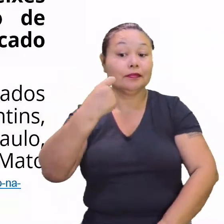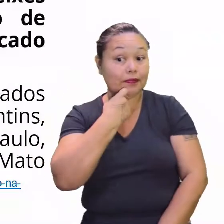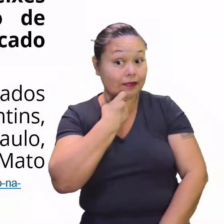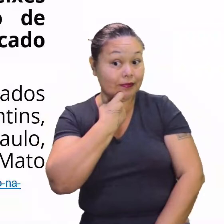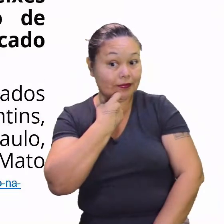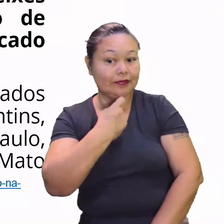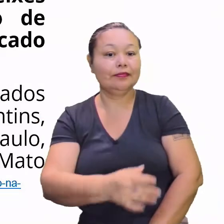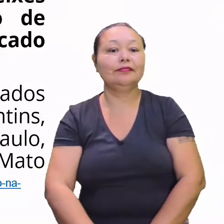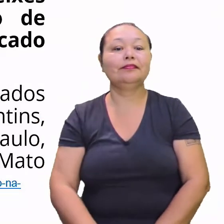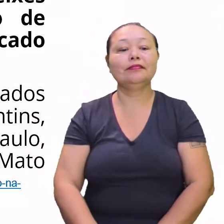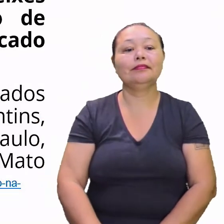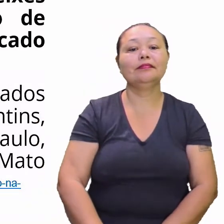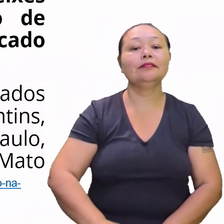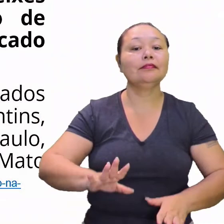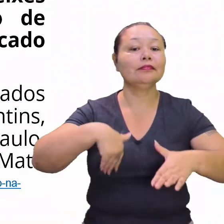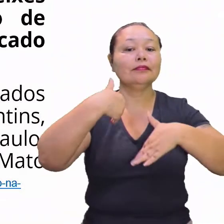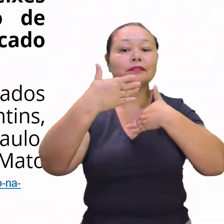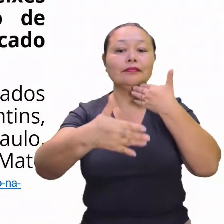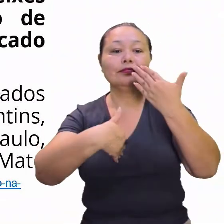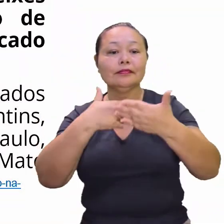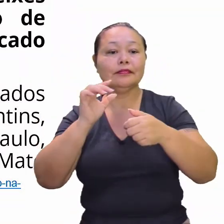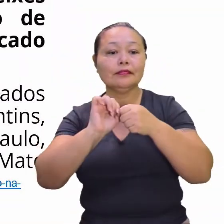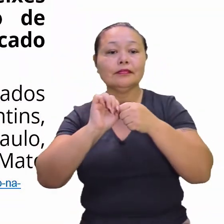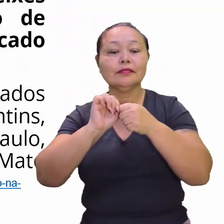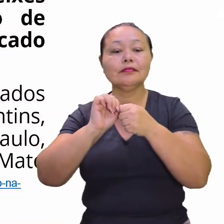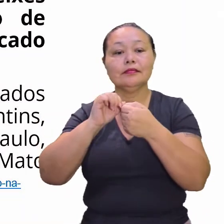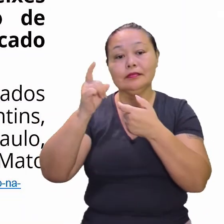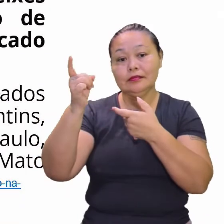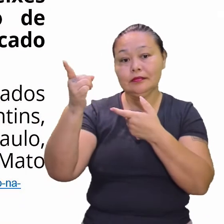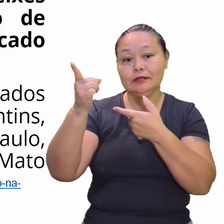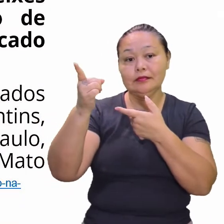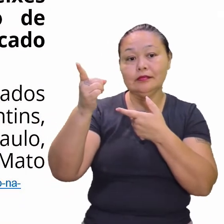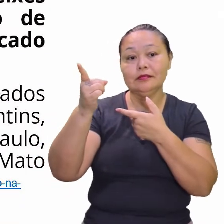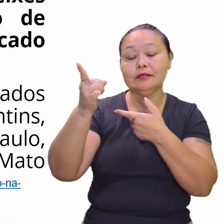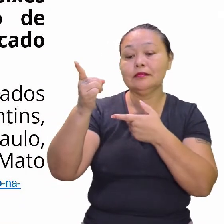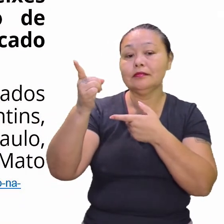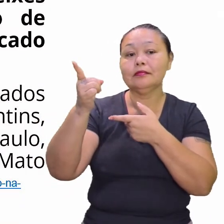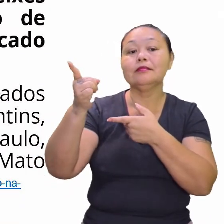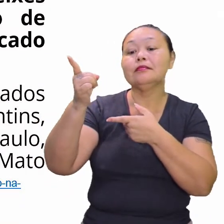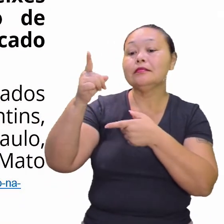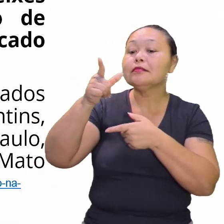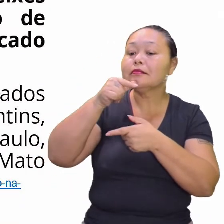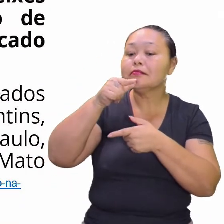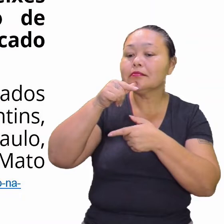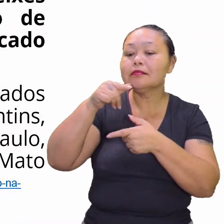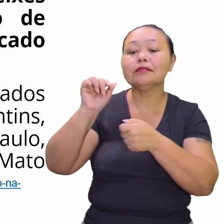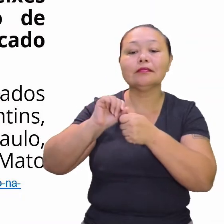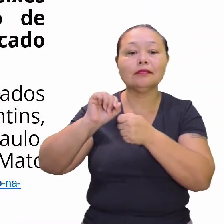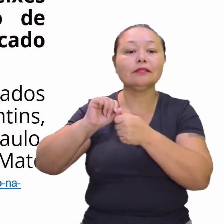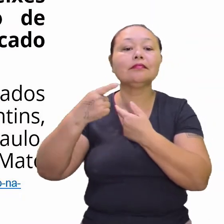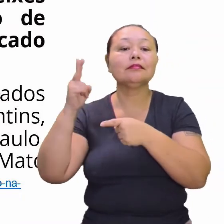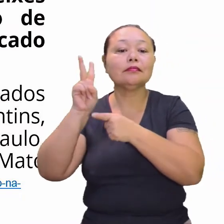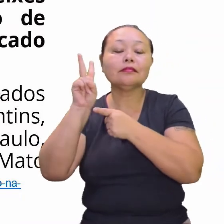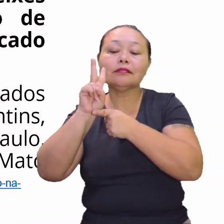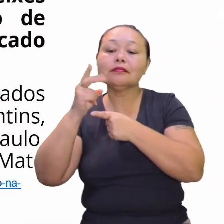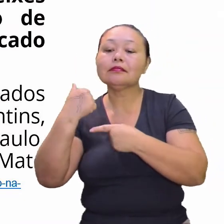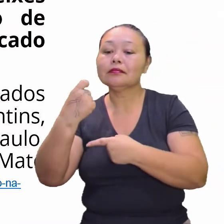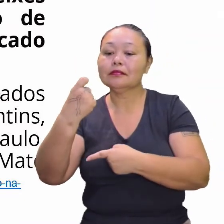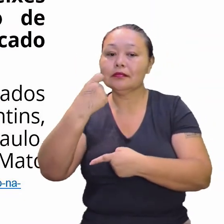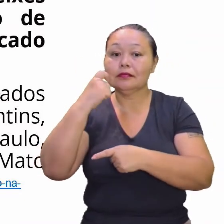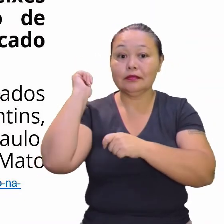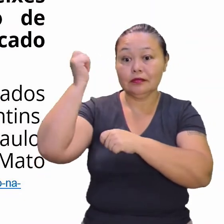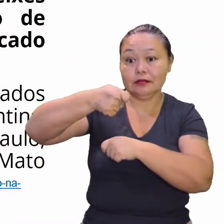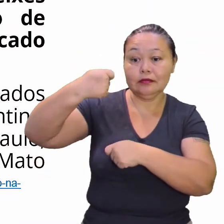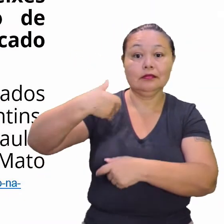peixe. Para desenvolver a cadeia produtiva da aquicultura e pesca, o governo